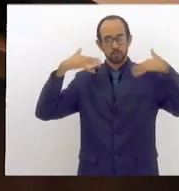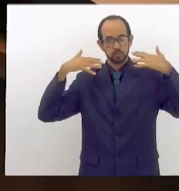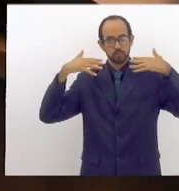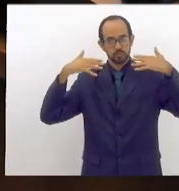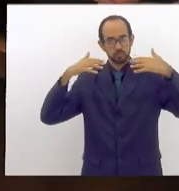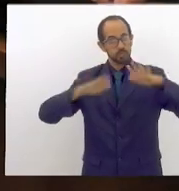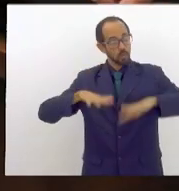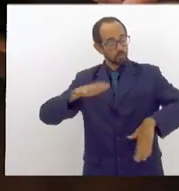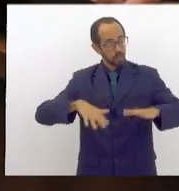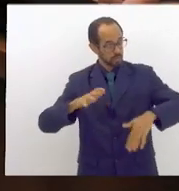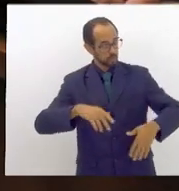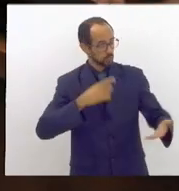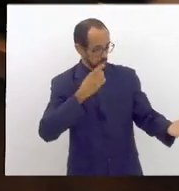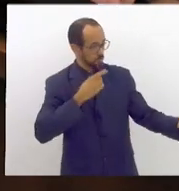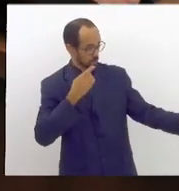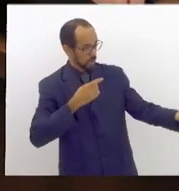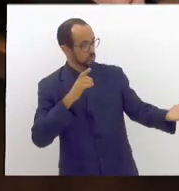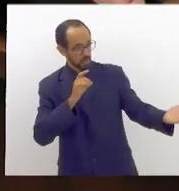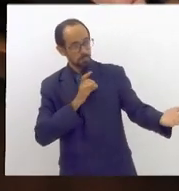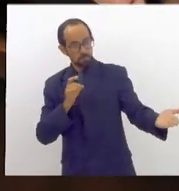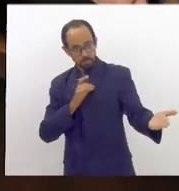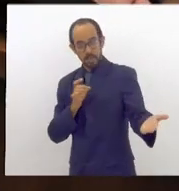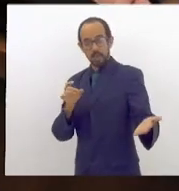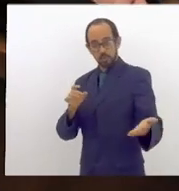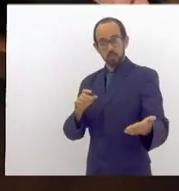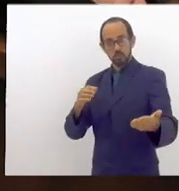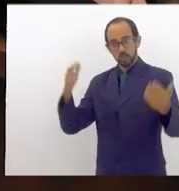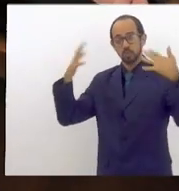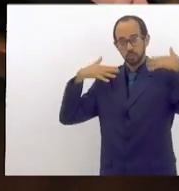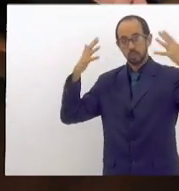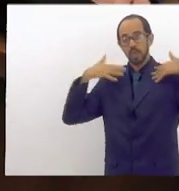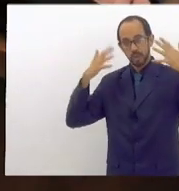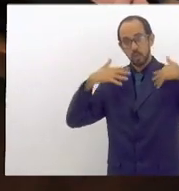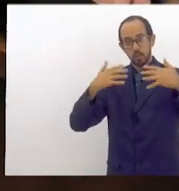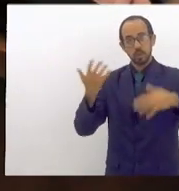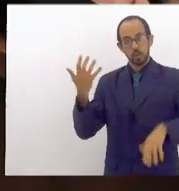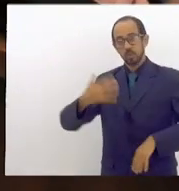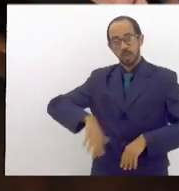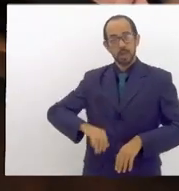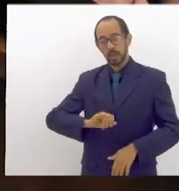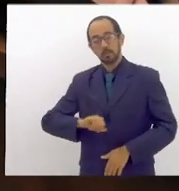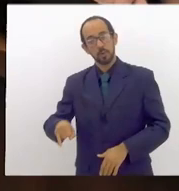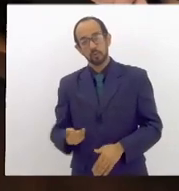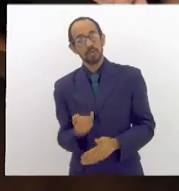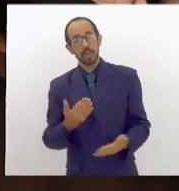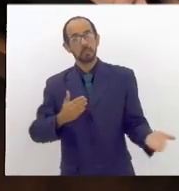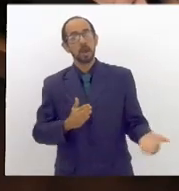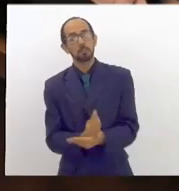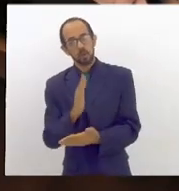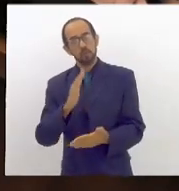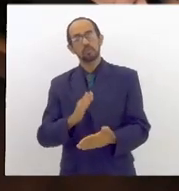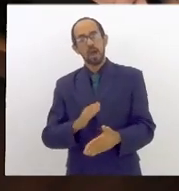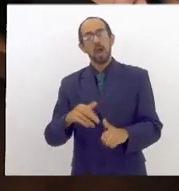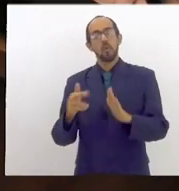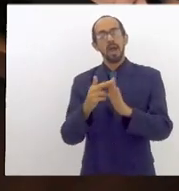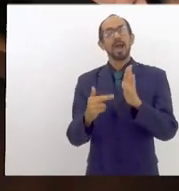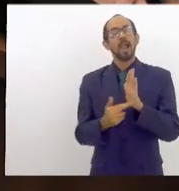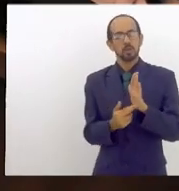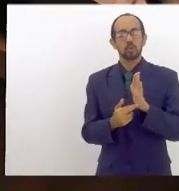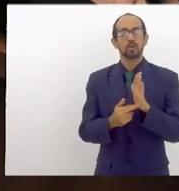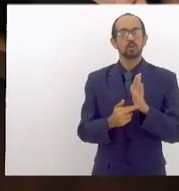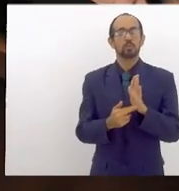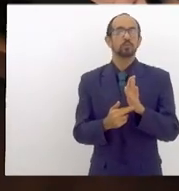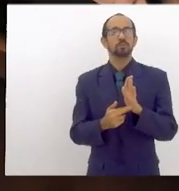medo do verão por isso não querem aproveitar e aprovar o relatório